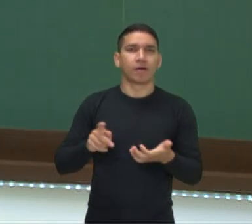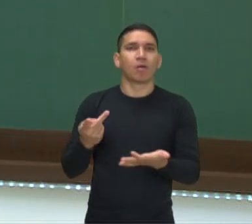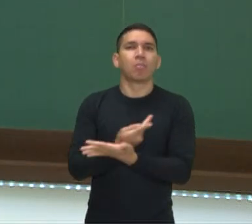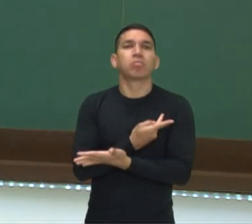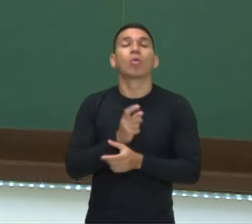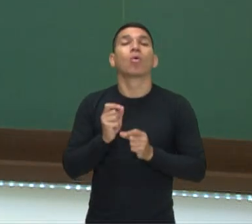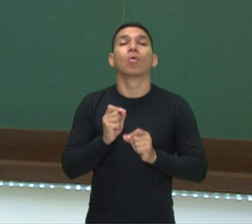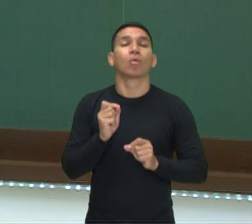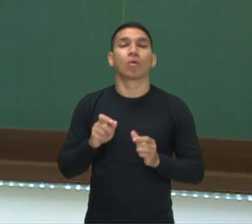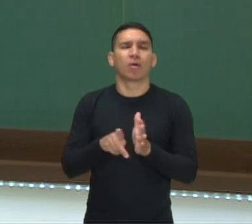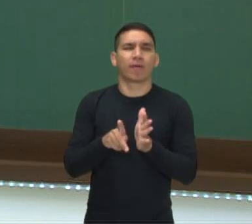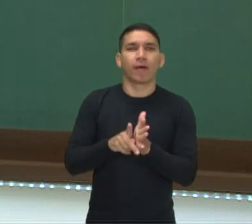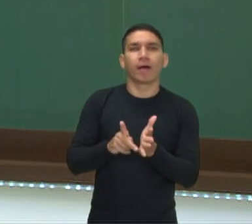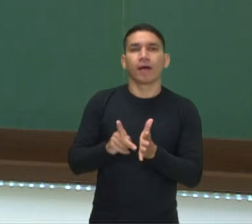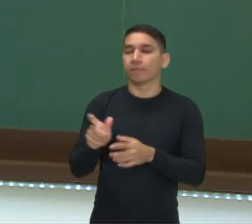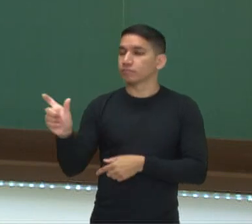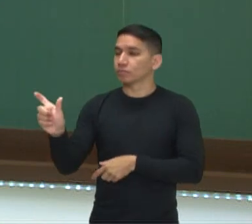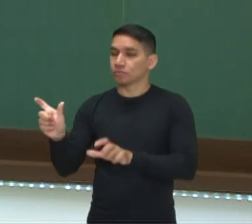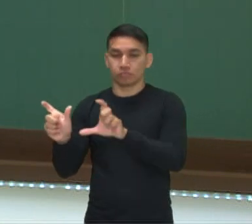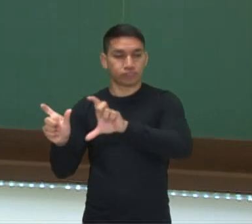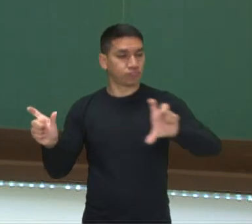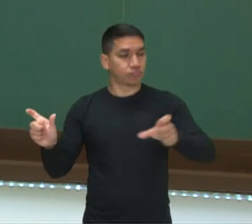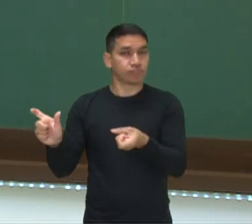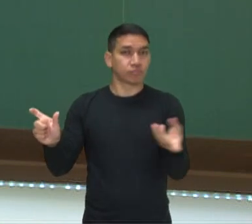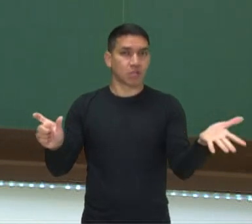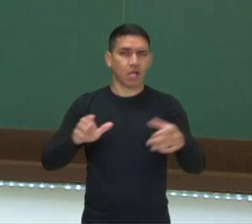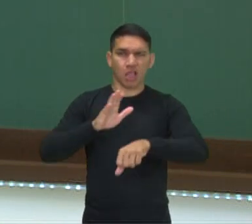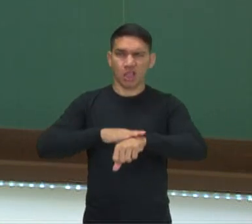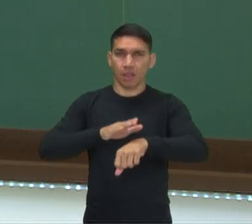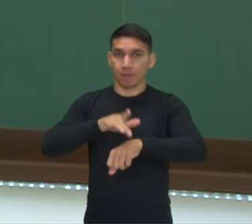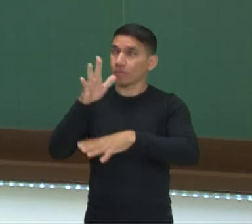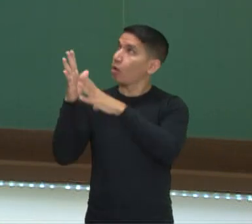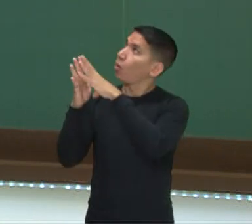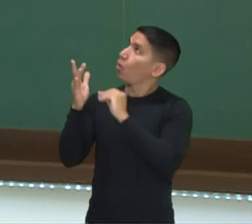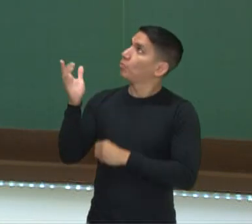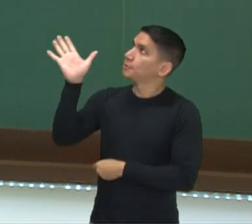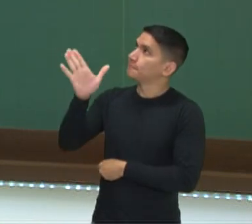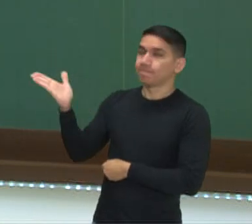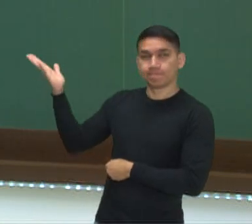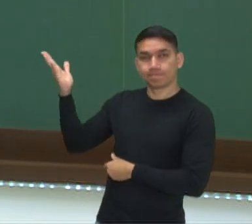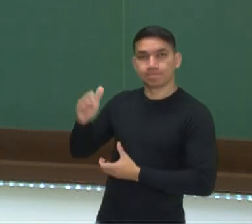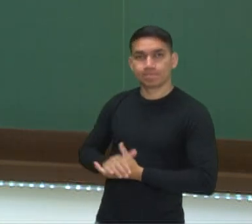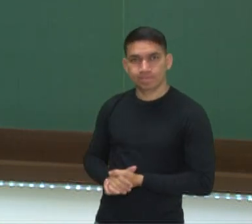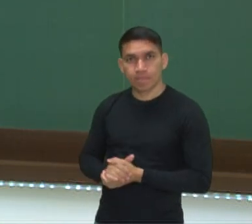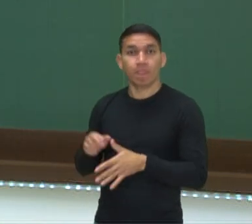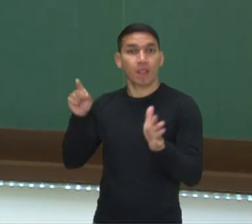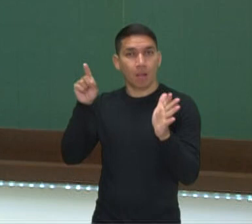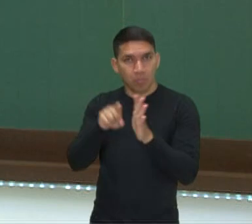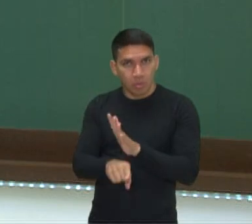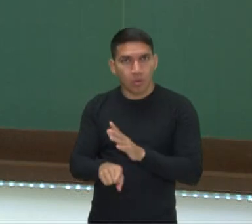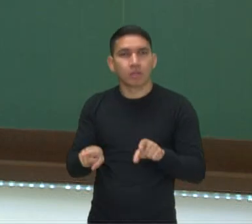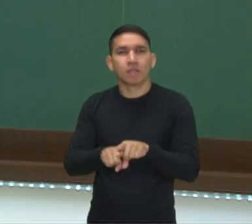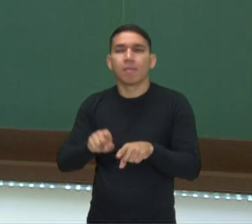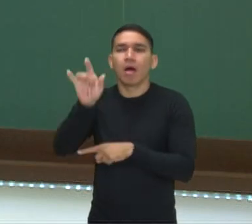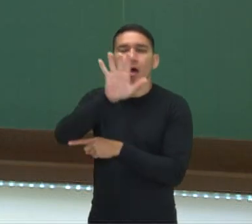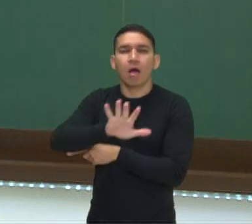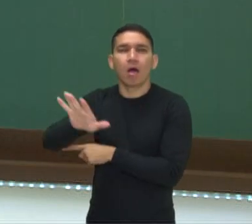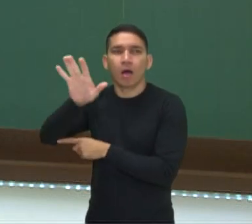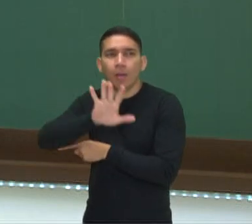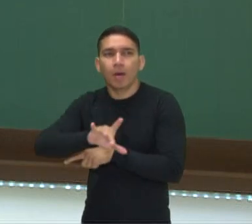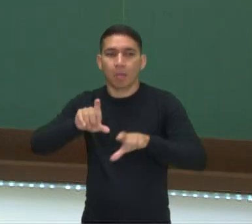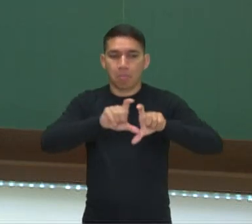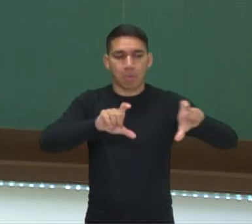na multiplicação de monômios por polinômios. Vou dar um tempinho para você copiar essa tela aqui, a pergunta, a figura,